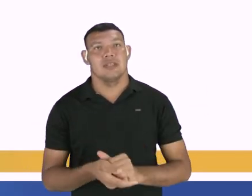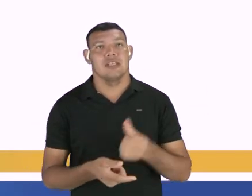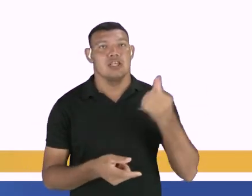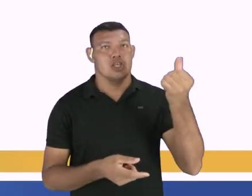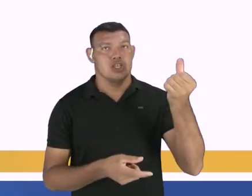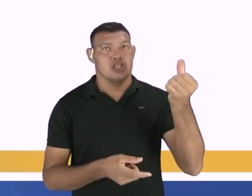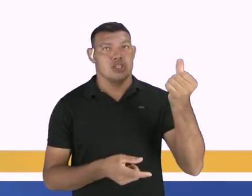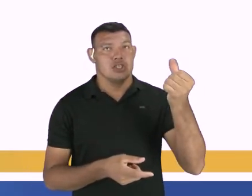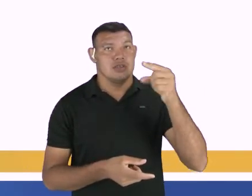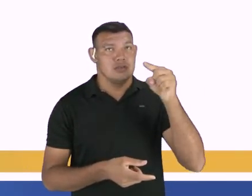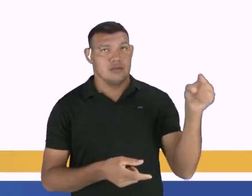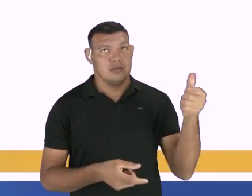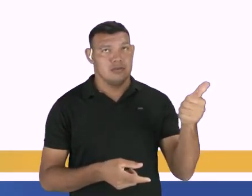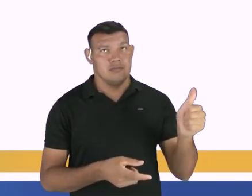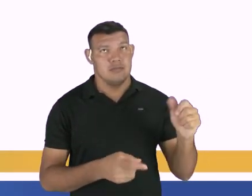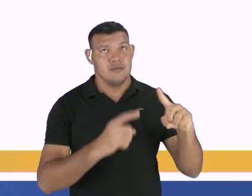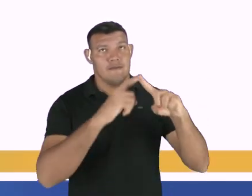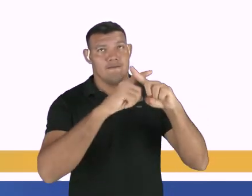vezes